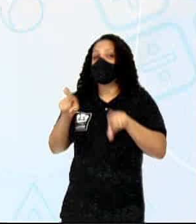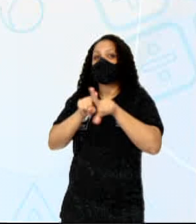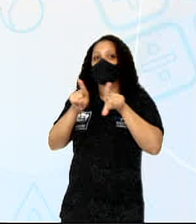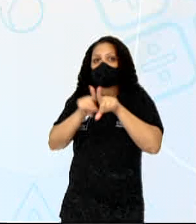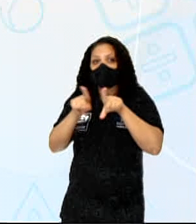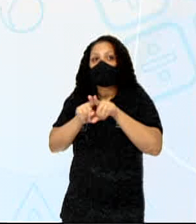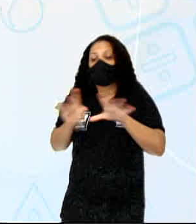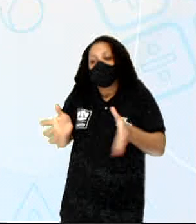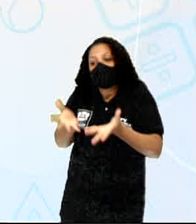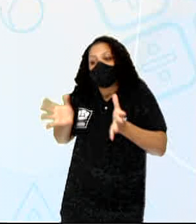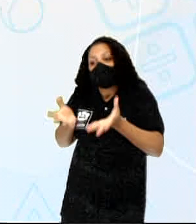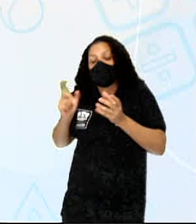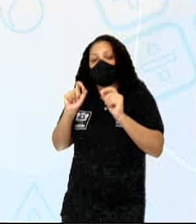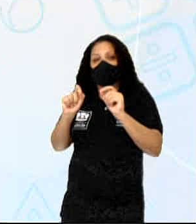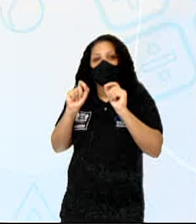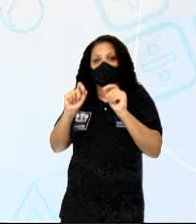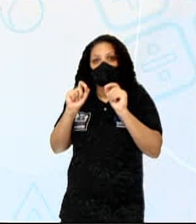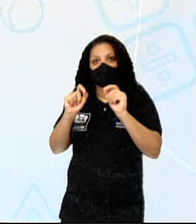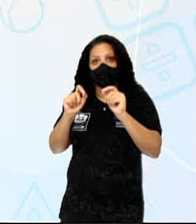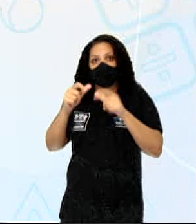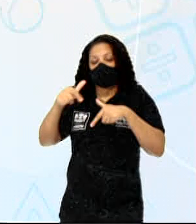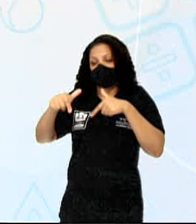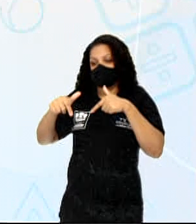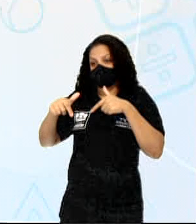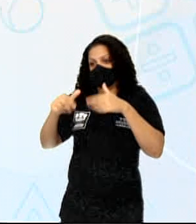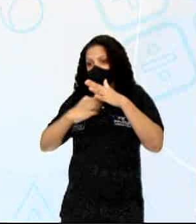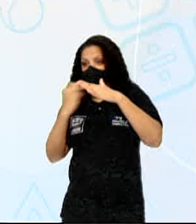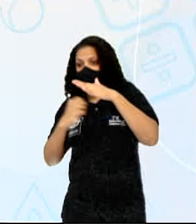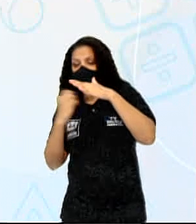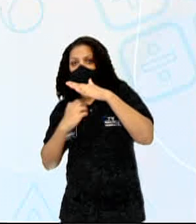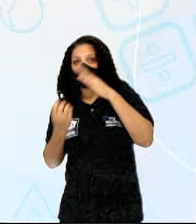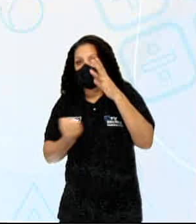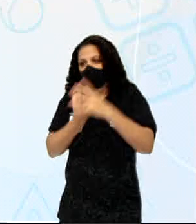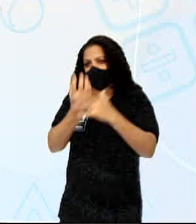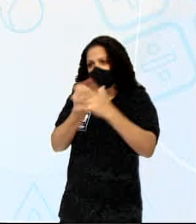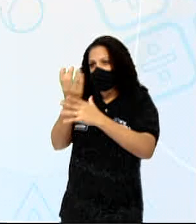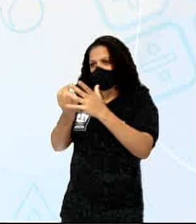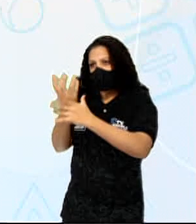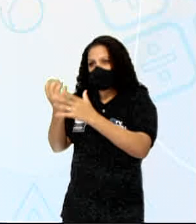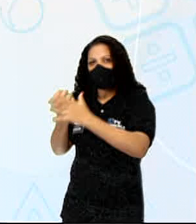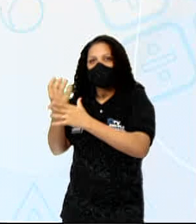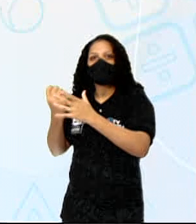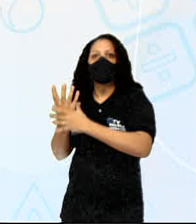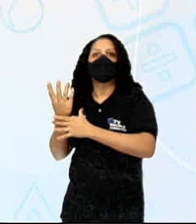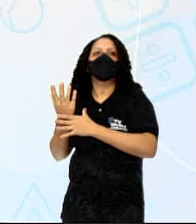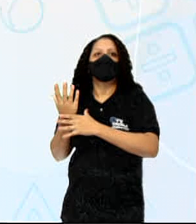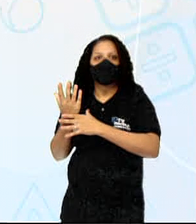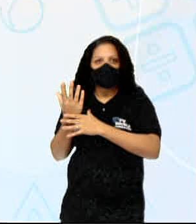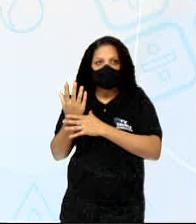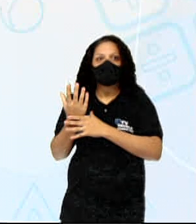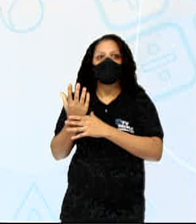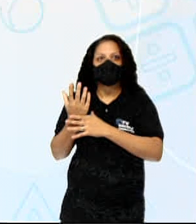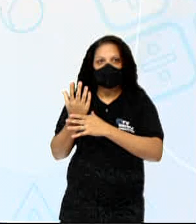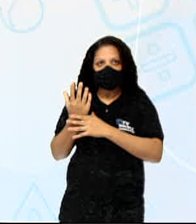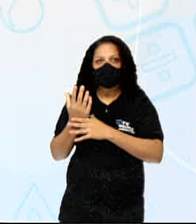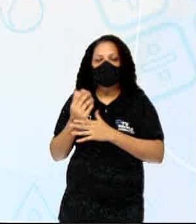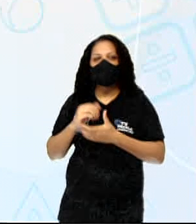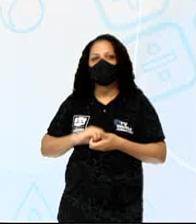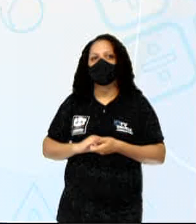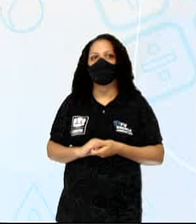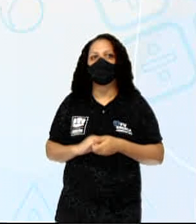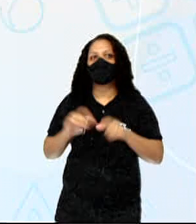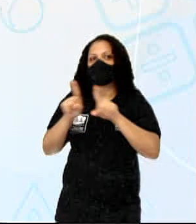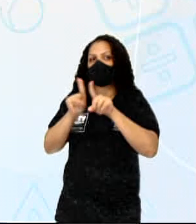a indústria de base, fundando empresas estatais para desenvolver a siderurgia e a mineração. Dois exemplos simples para vocês, ó, a